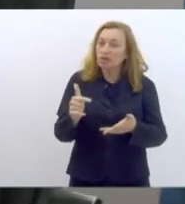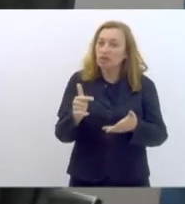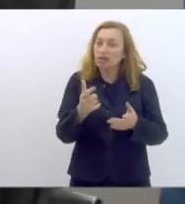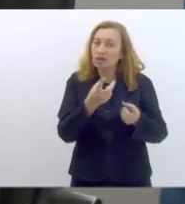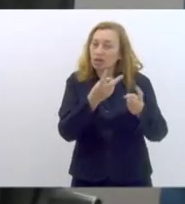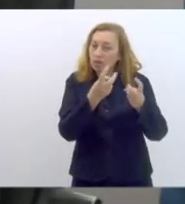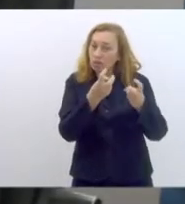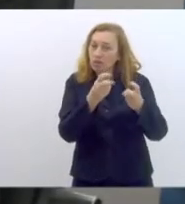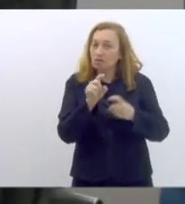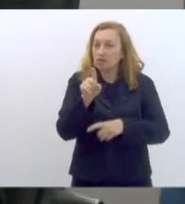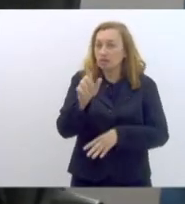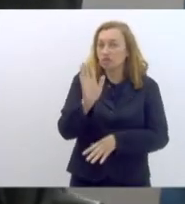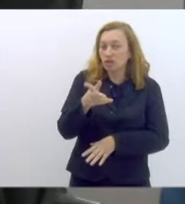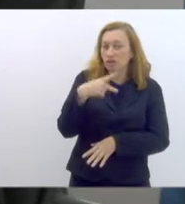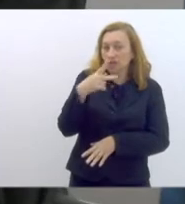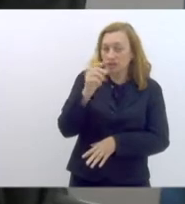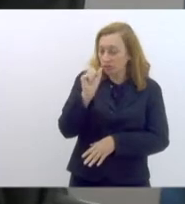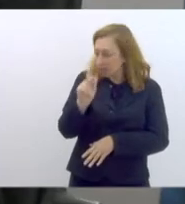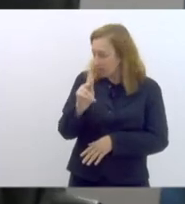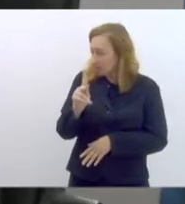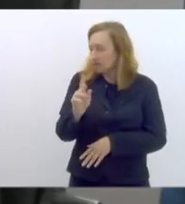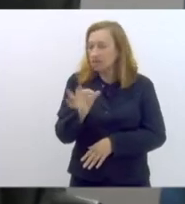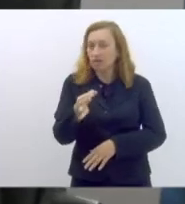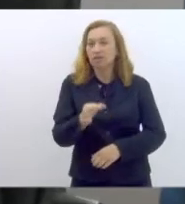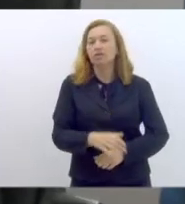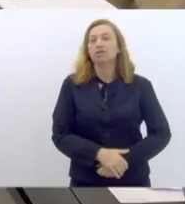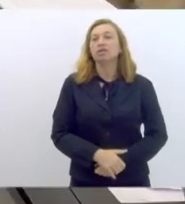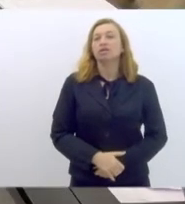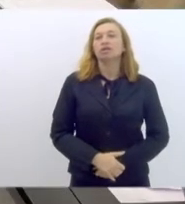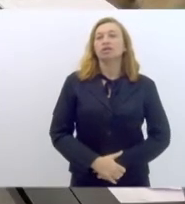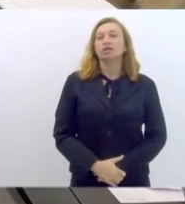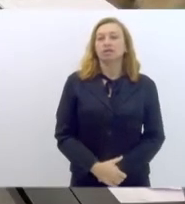pé de página, tá? Está certíssimo.